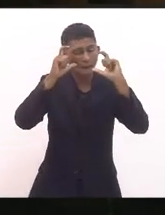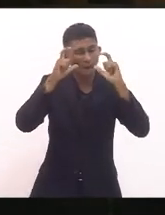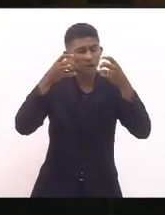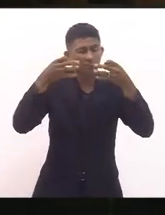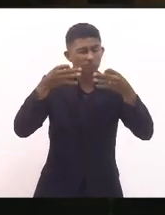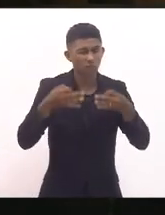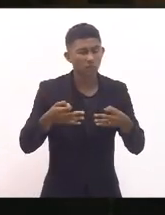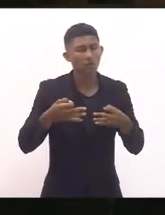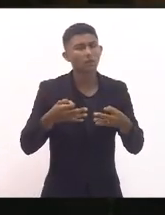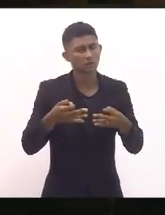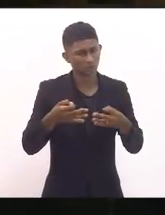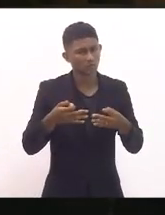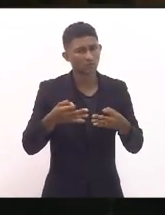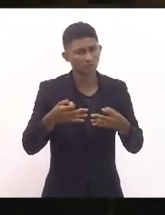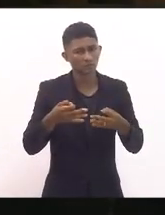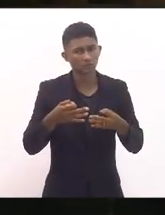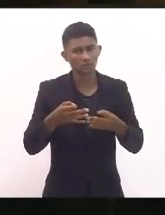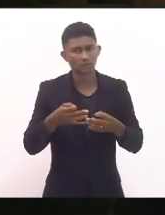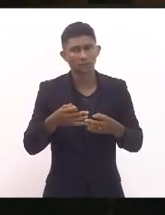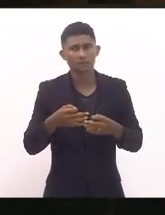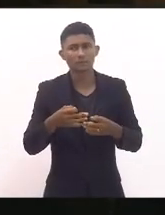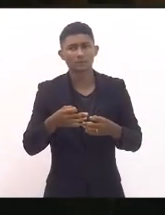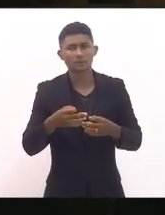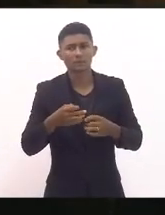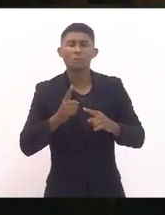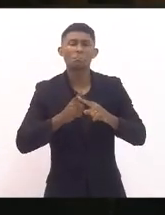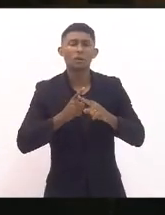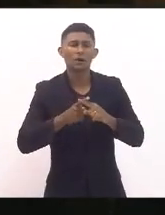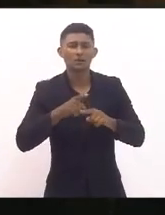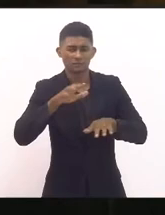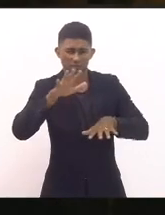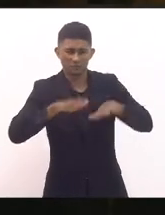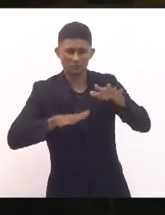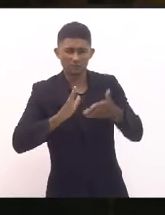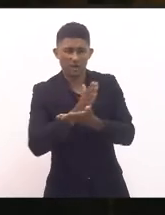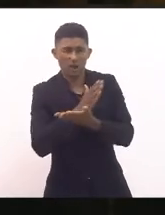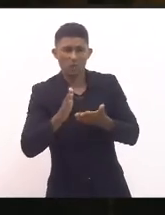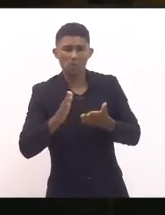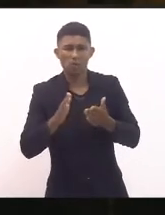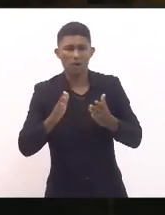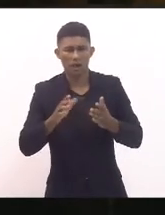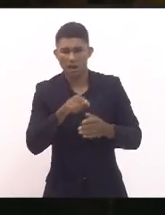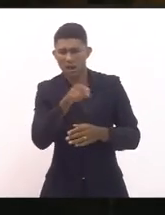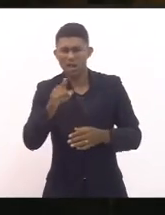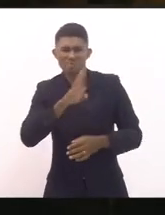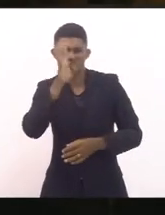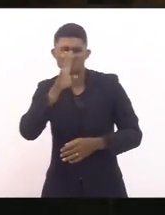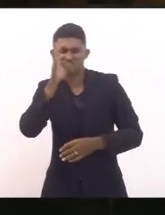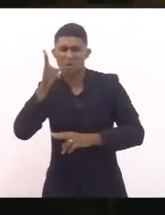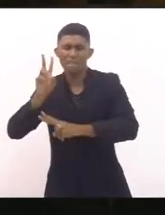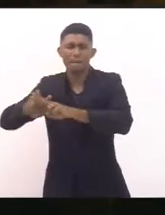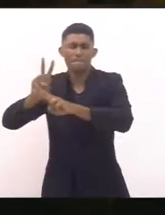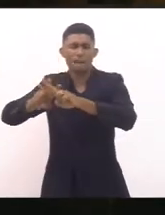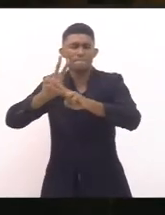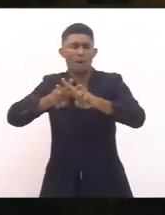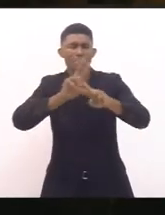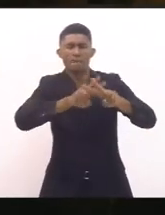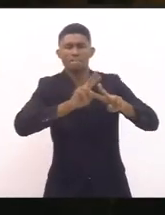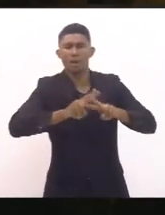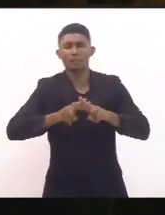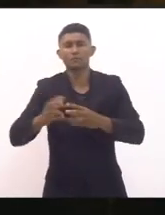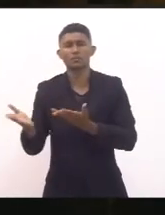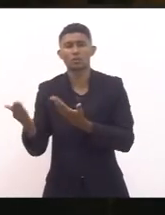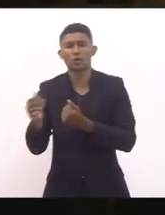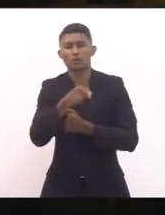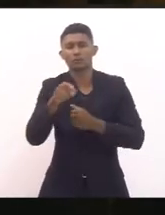uma série de prisões arbitrárias de jovens pretos de favelas e periferias, mas esse